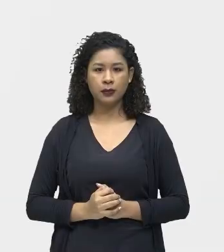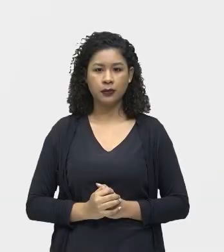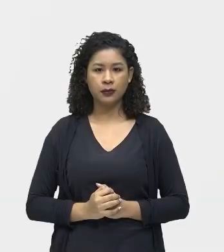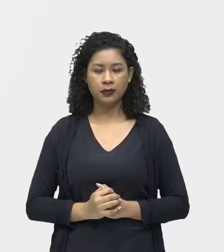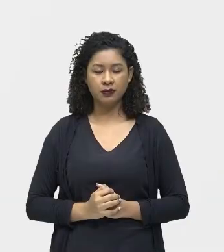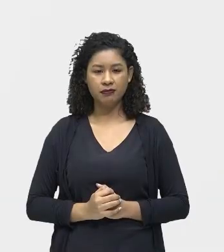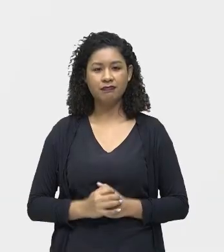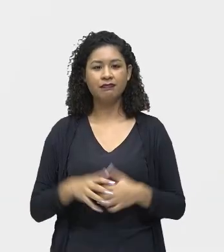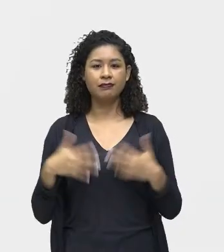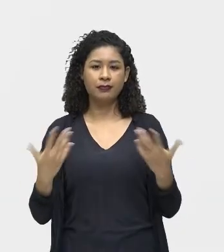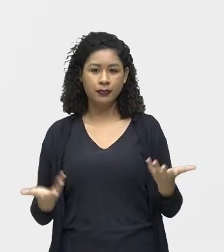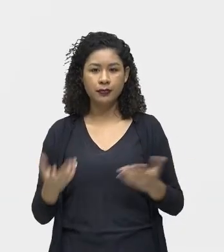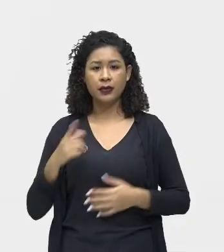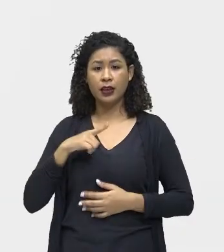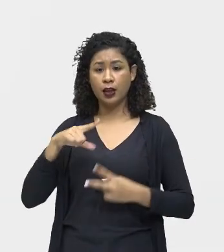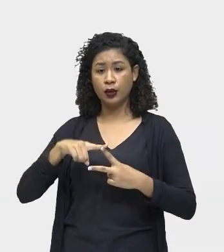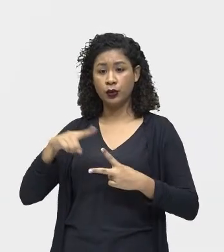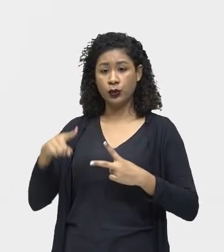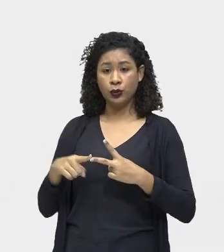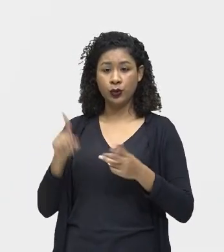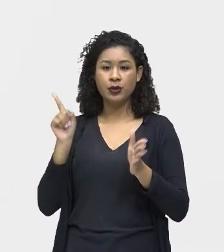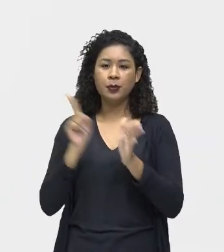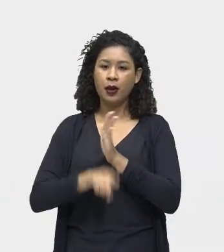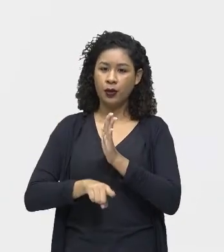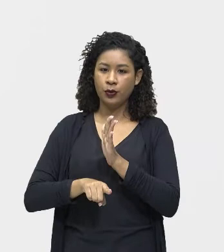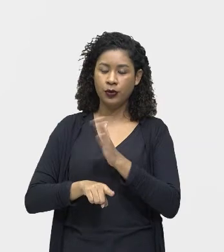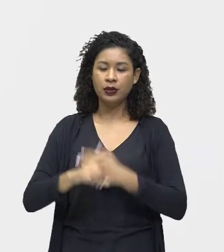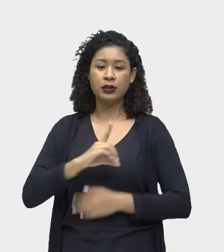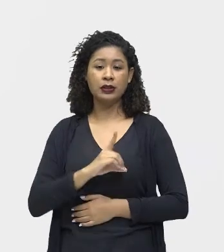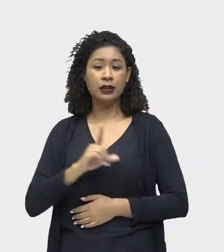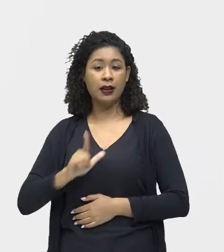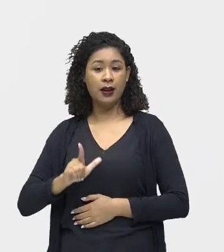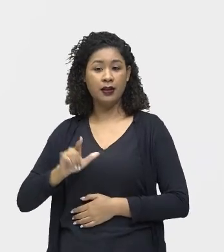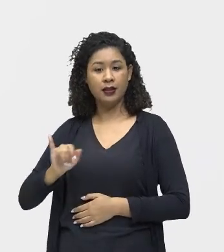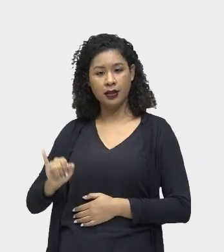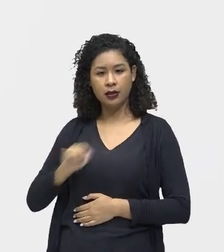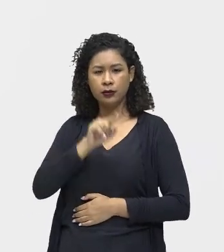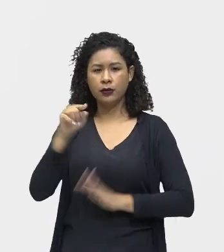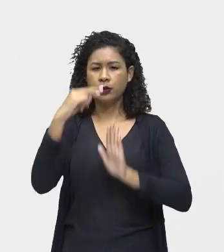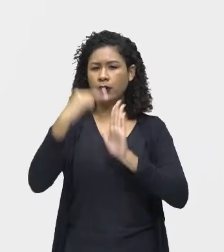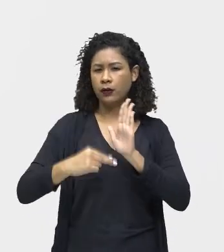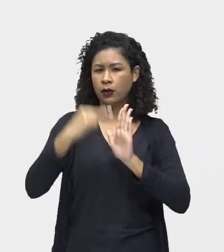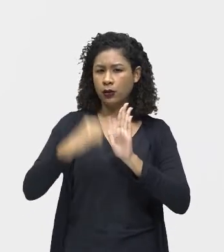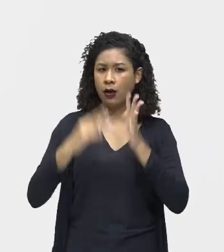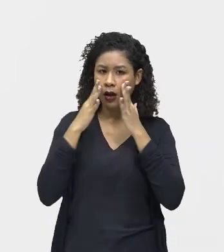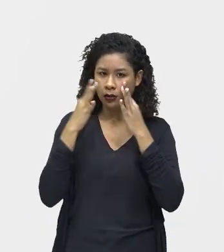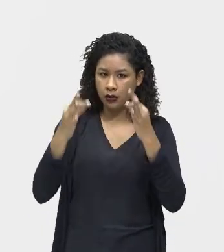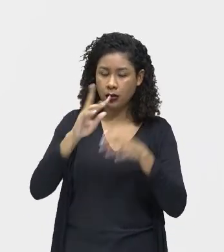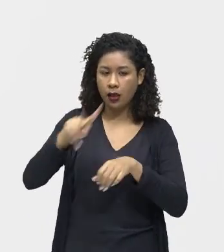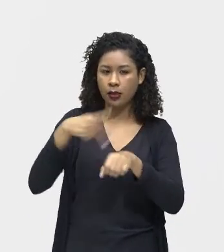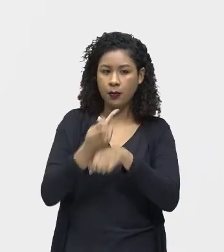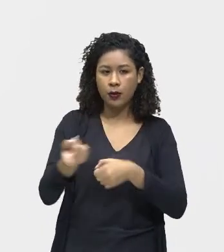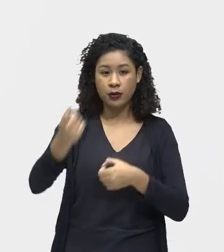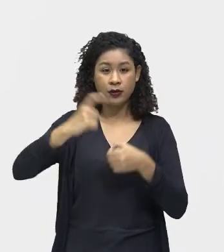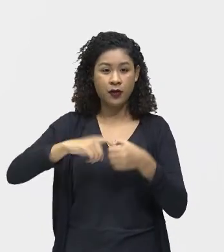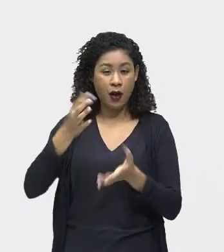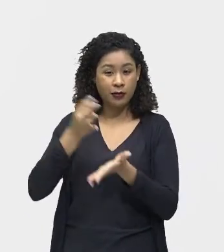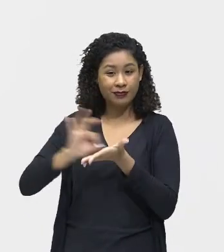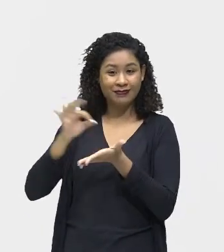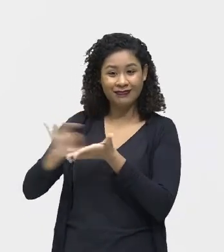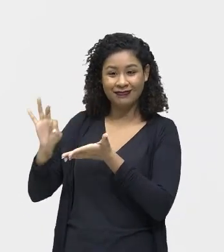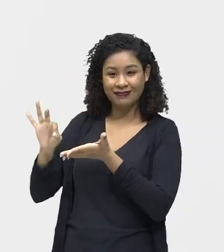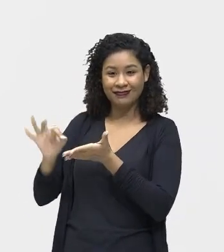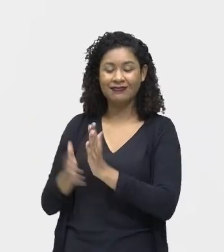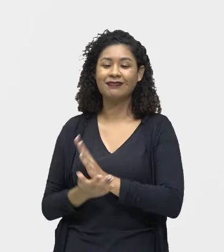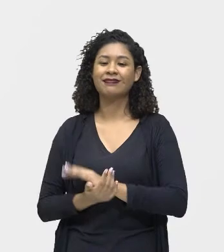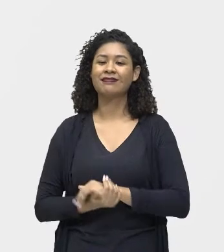Bom, então nós temos aí duas questões da dinâmica local interativa. Leiam com atenção, daqui a pouco a gente volta para fazer a correção com